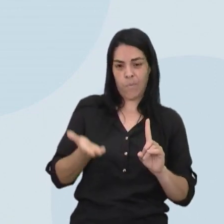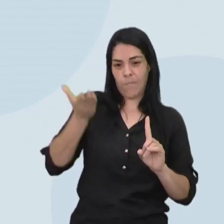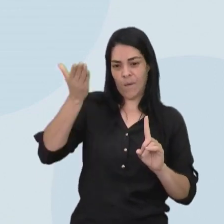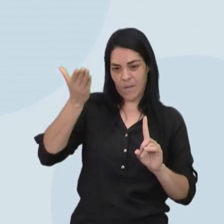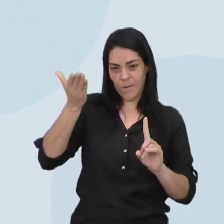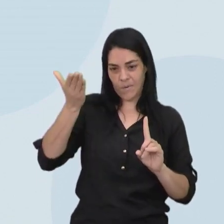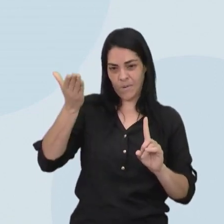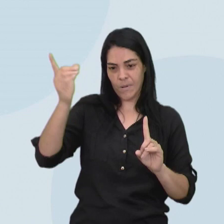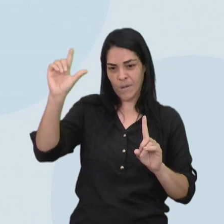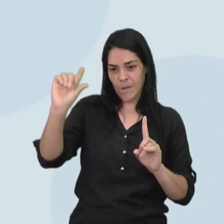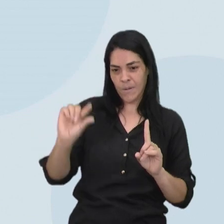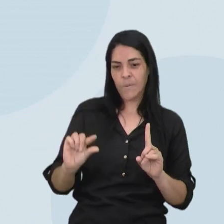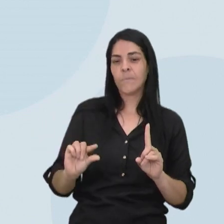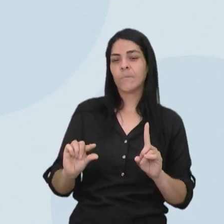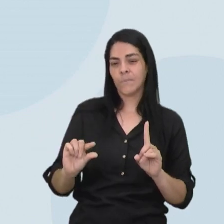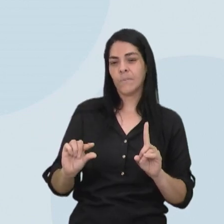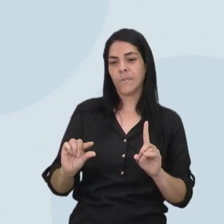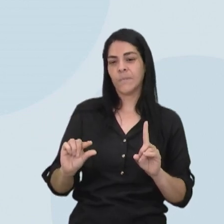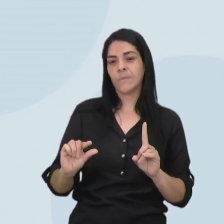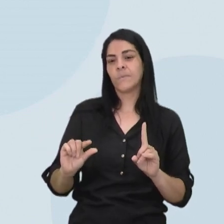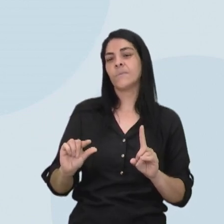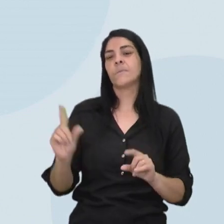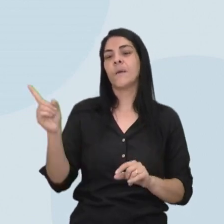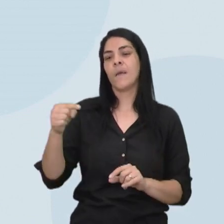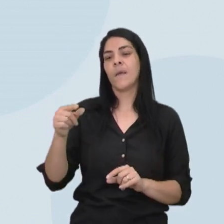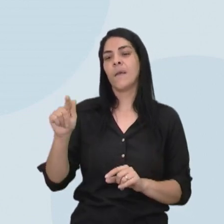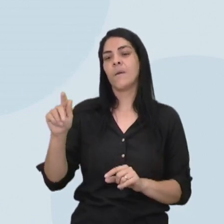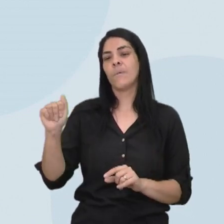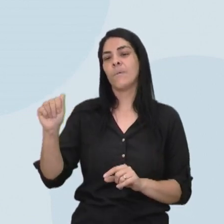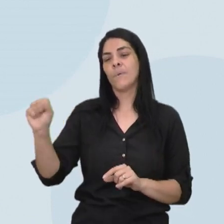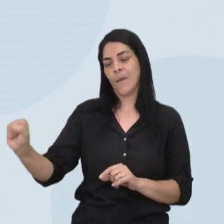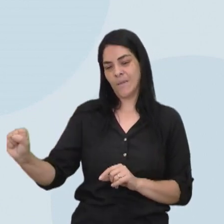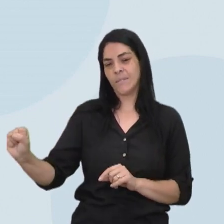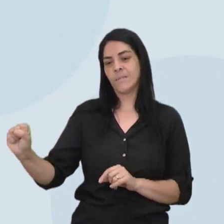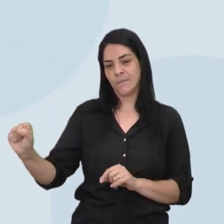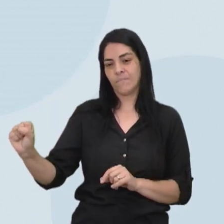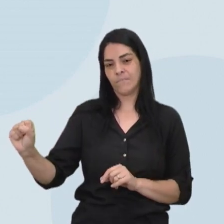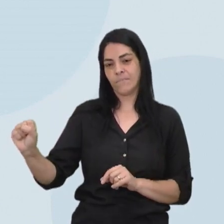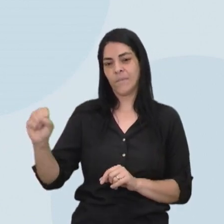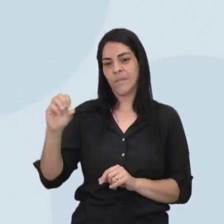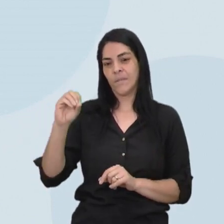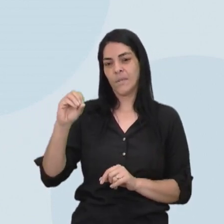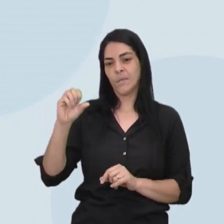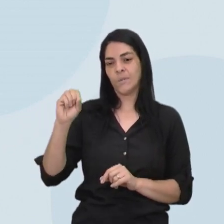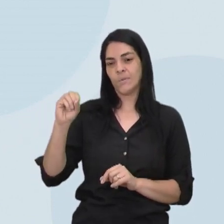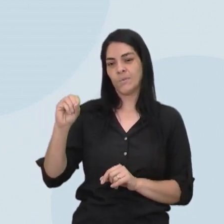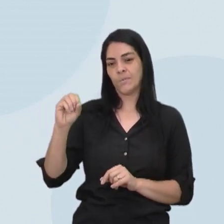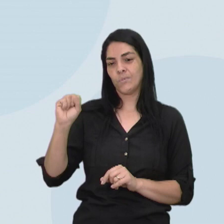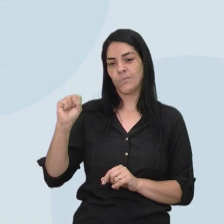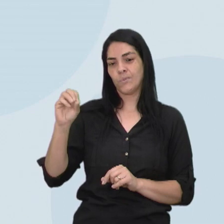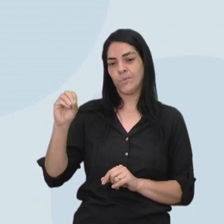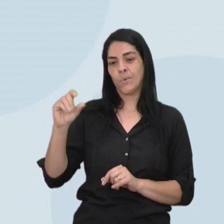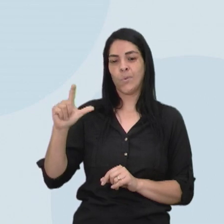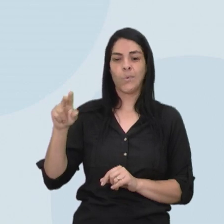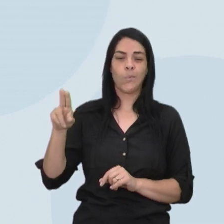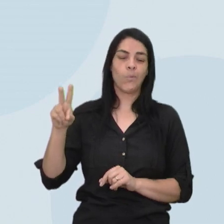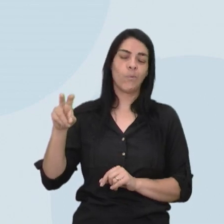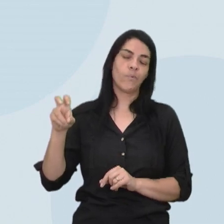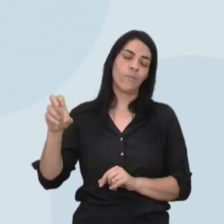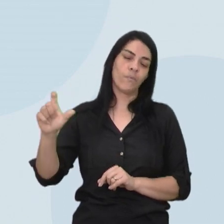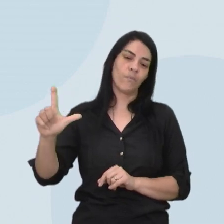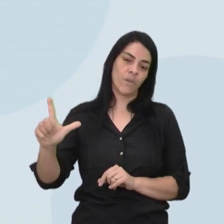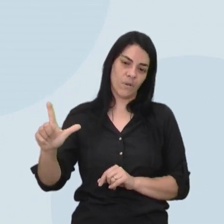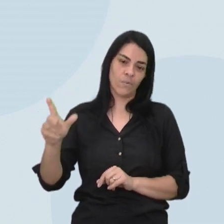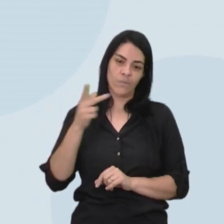geralmente menos solúvel é um gás, né? Ele se torna menos solúvel quanto maior a temperatura. E a gente está falando